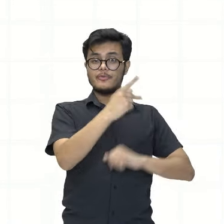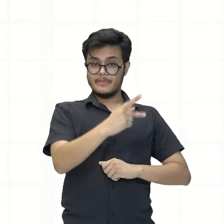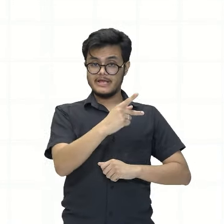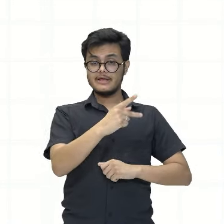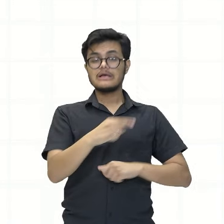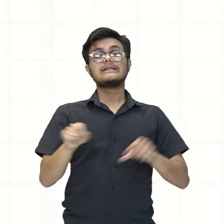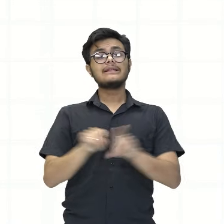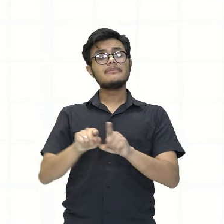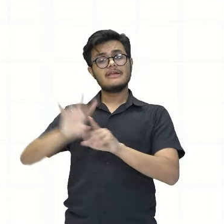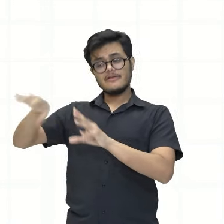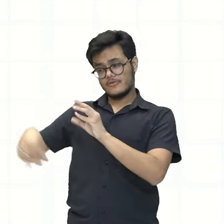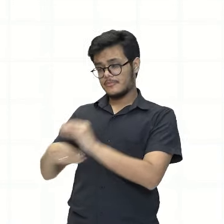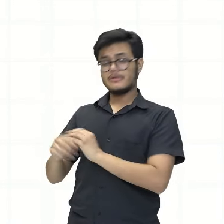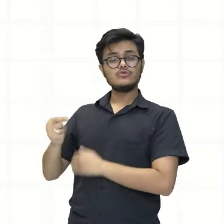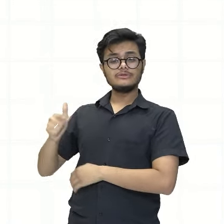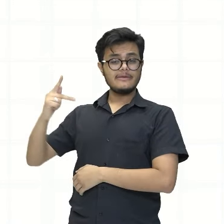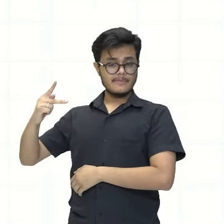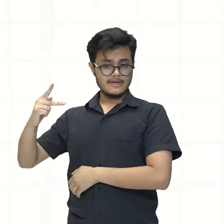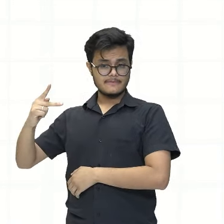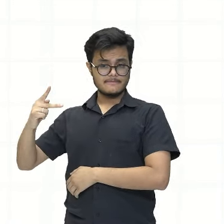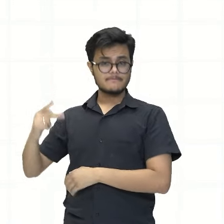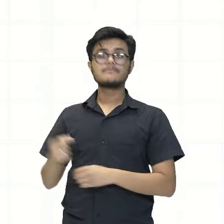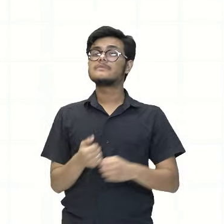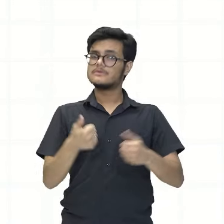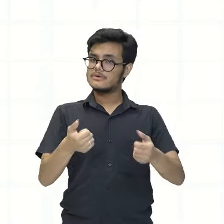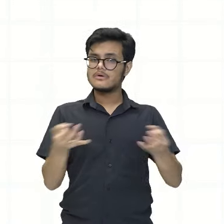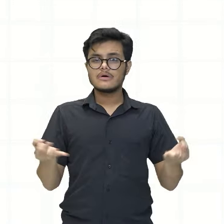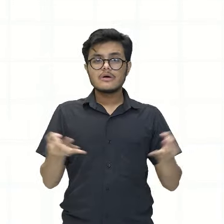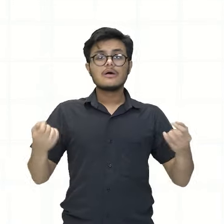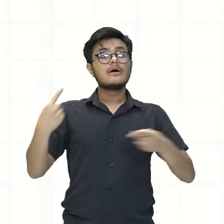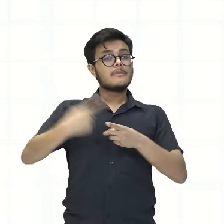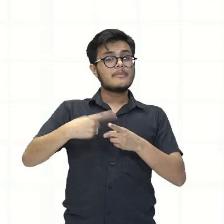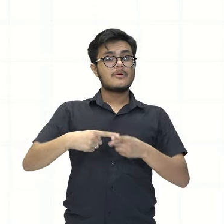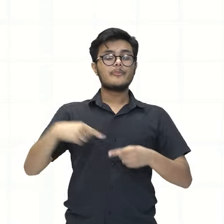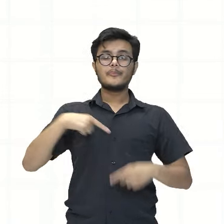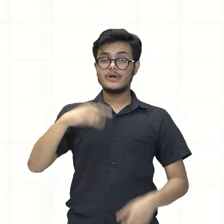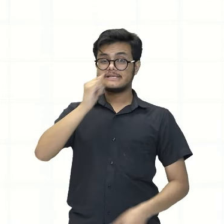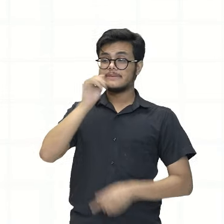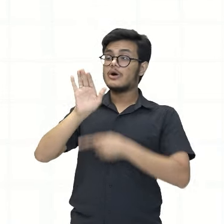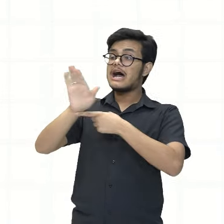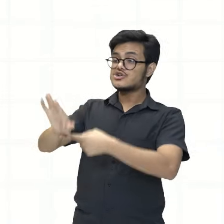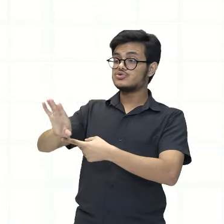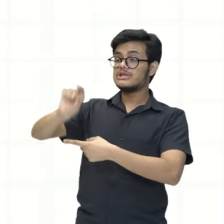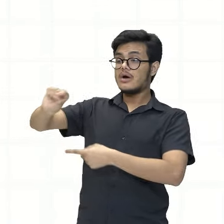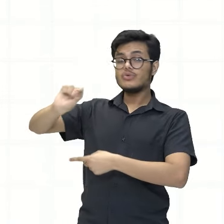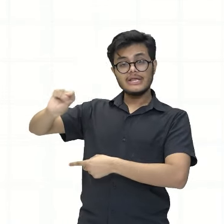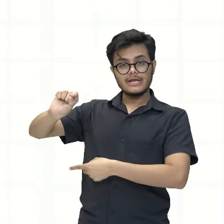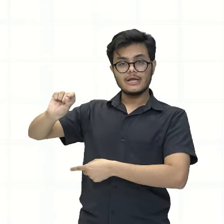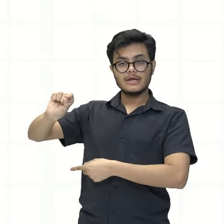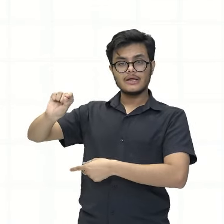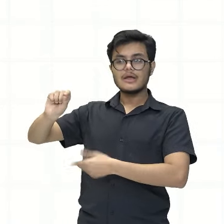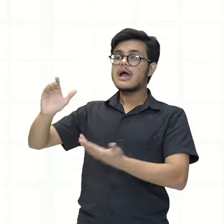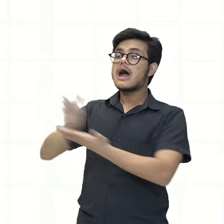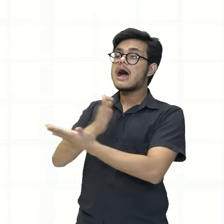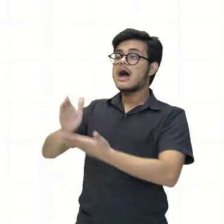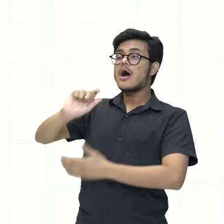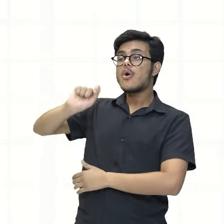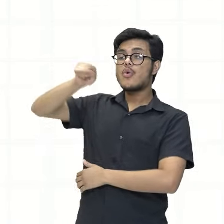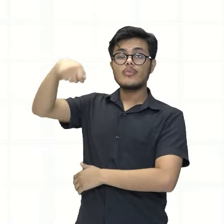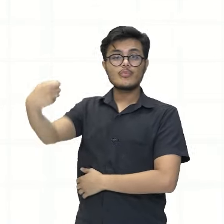complemento sem preposição porque quem oferece oferece ajuda primeiro